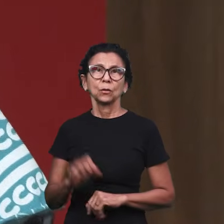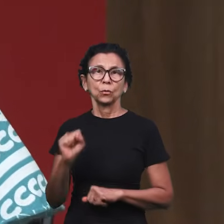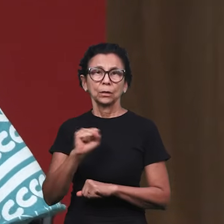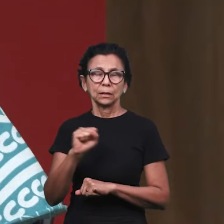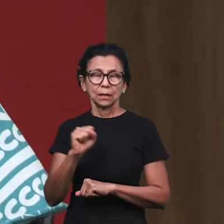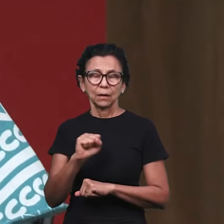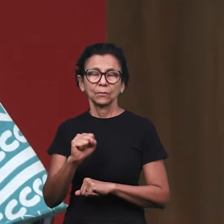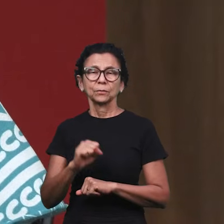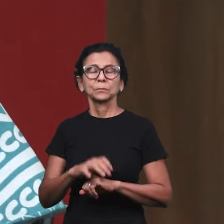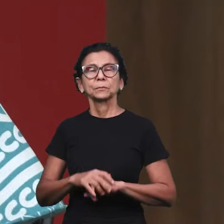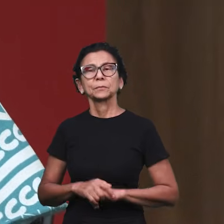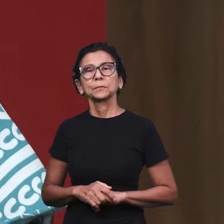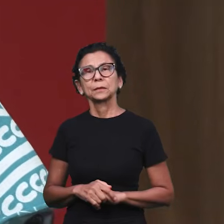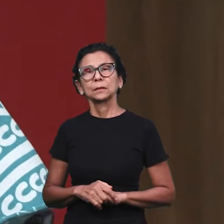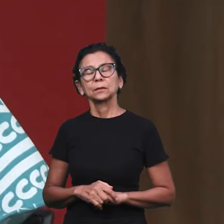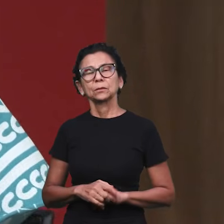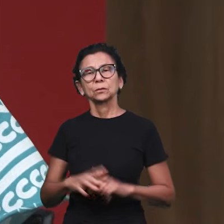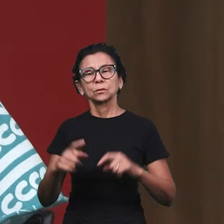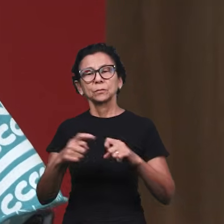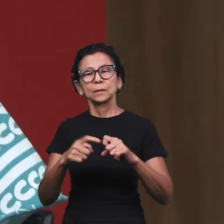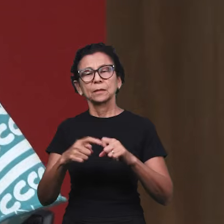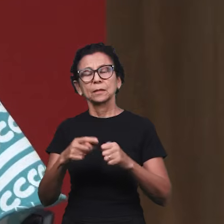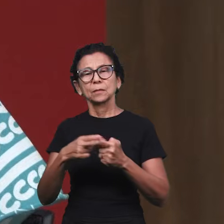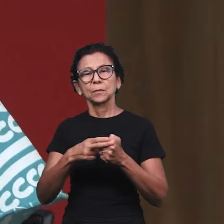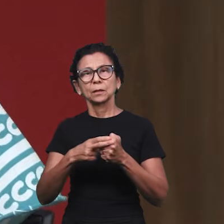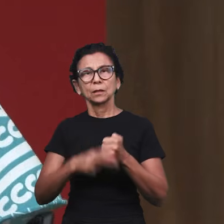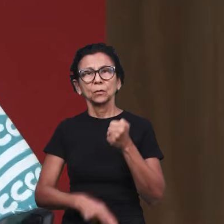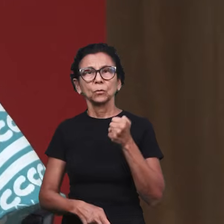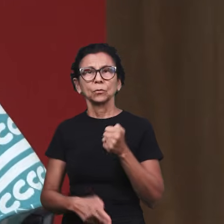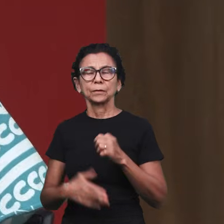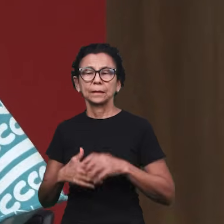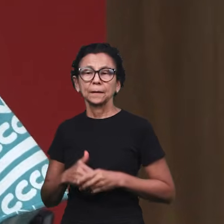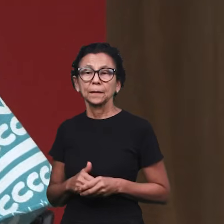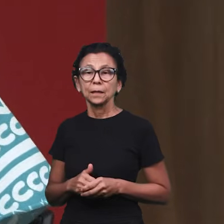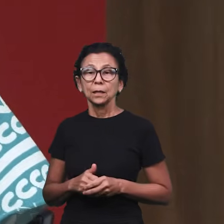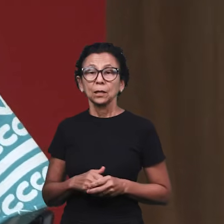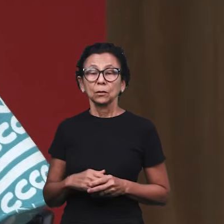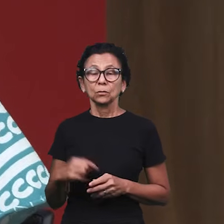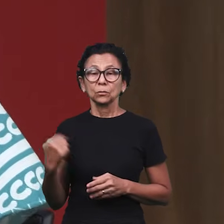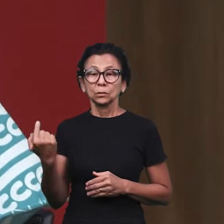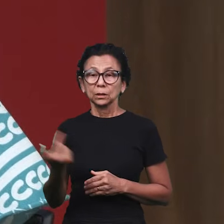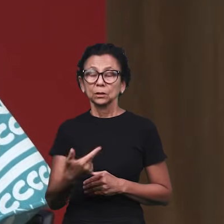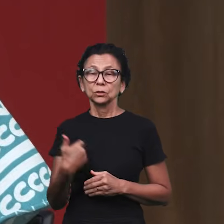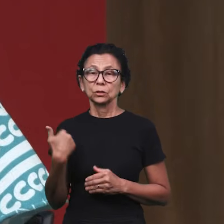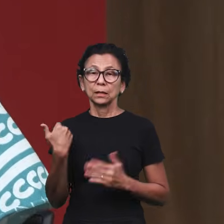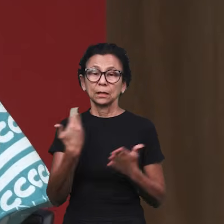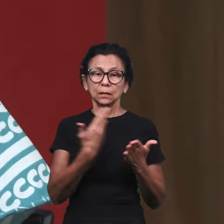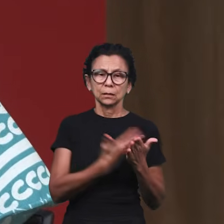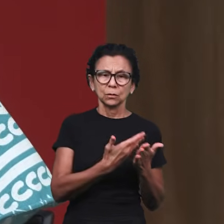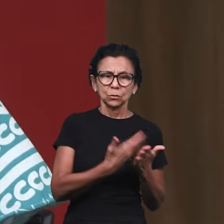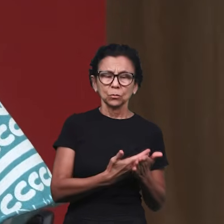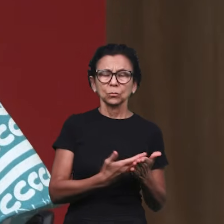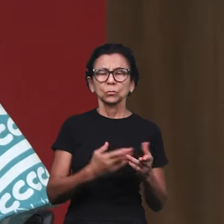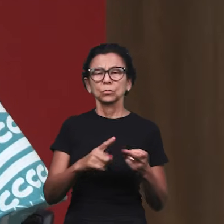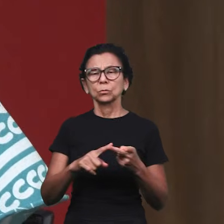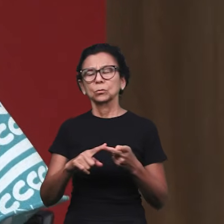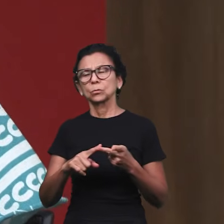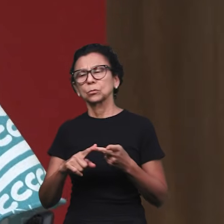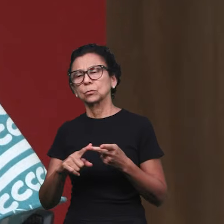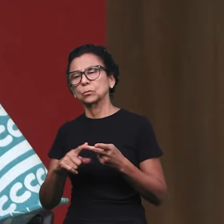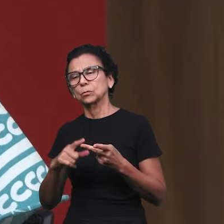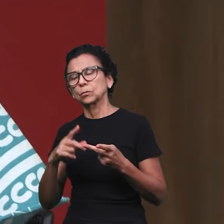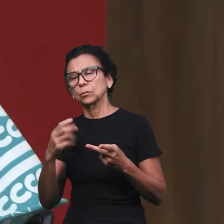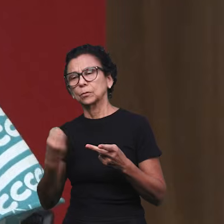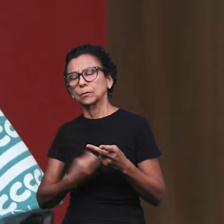minha pergunta é como é que a gente tem uma rotina equilibrada entre estudos, vida pessoal, lazer